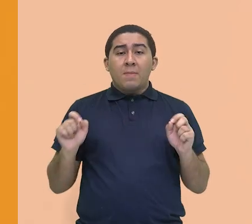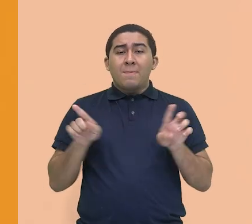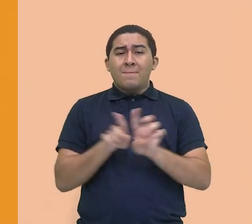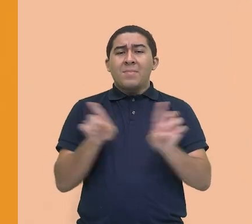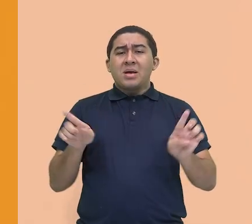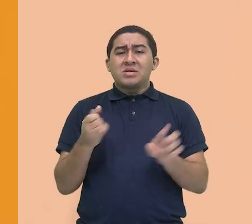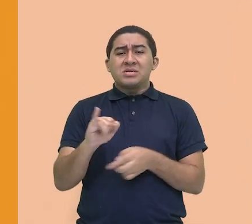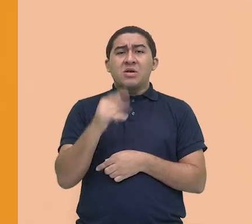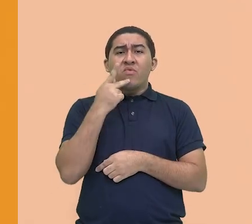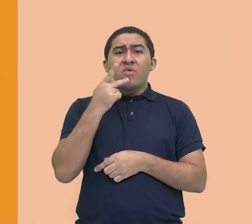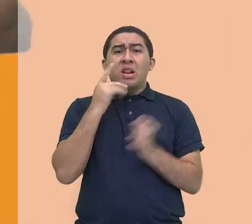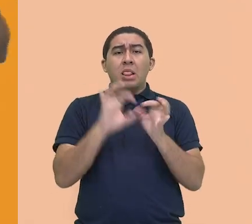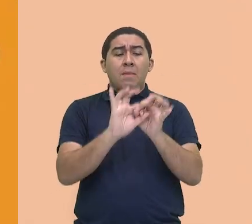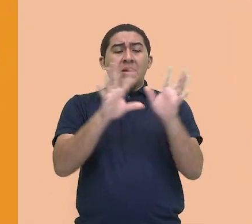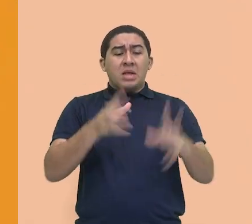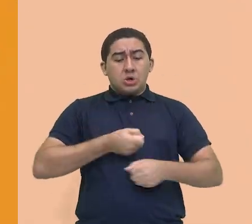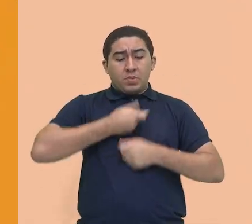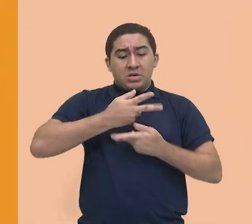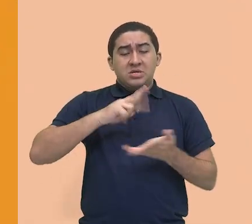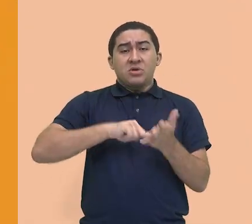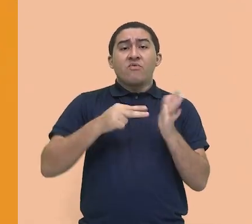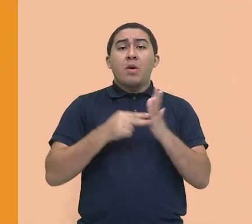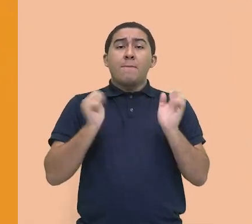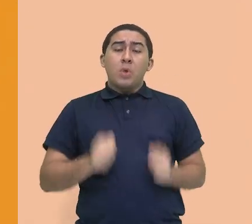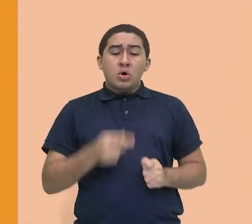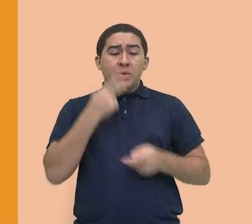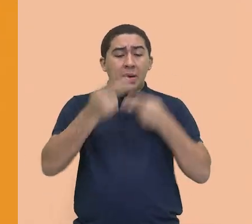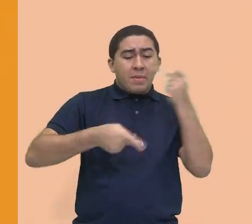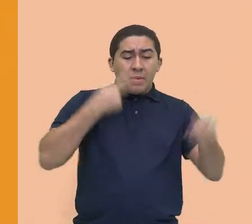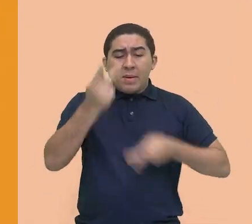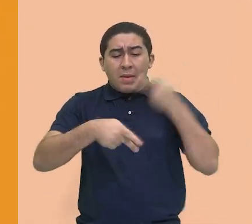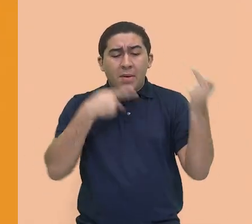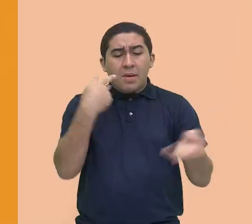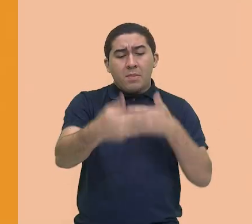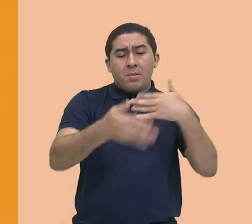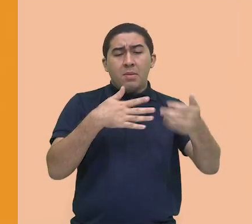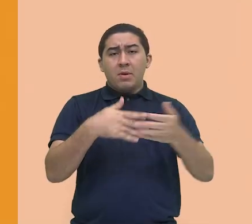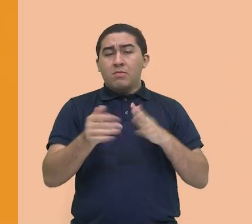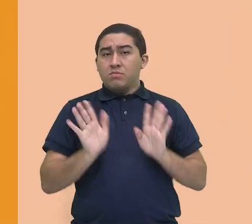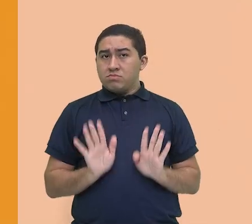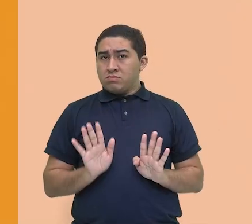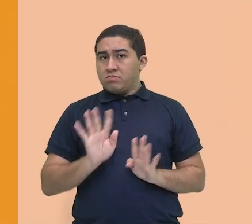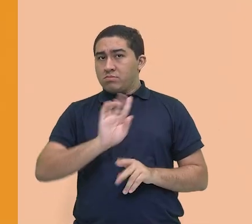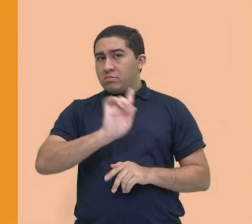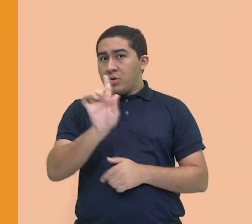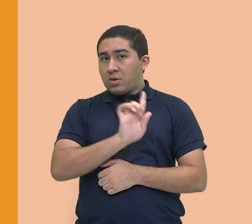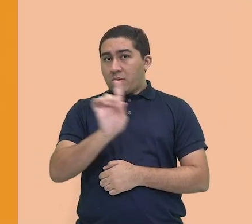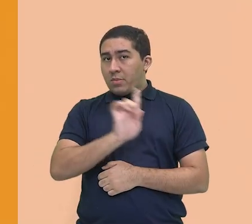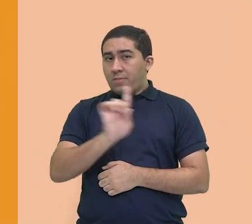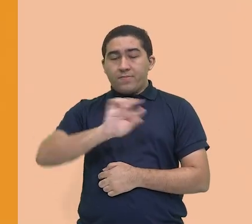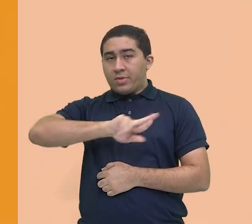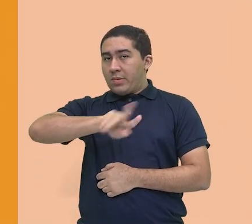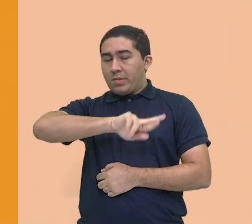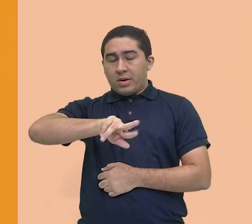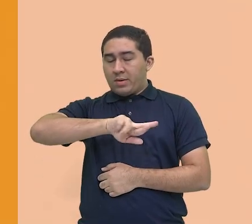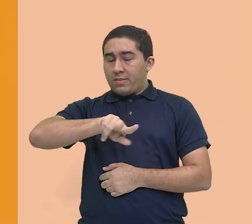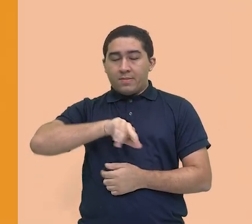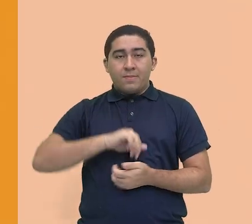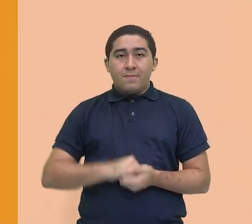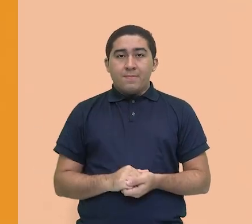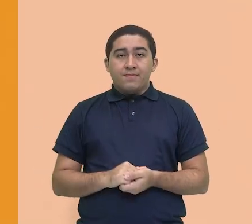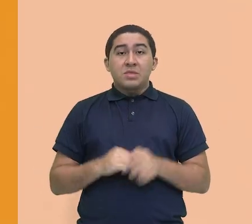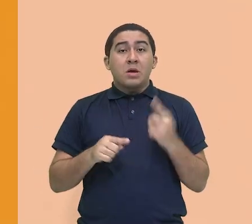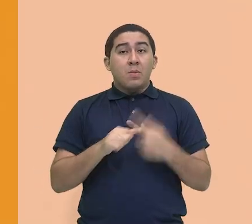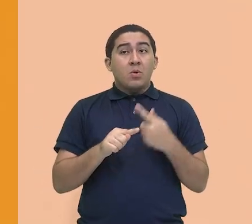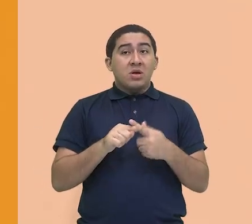mas quando eu falo de liberdade de expressão, significa que eu posso falar o que eu quiser, do jeito que eu quiser, como eu... Não, não é assim não, né? Não é assim,